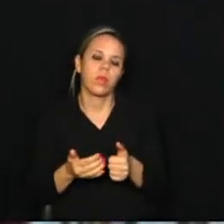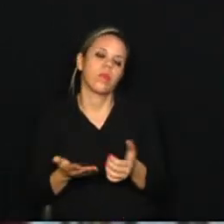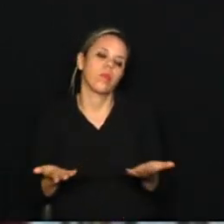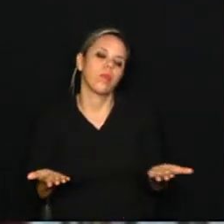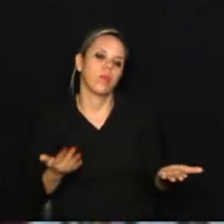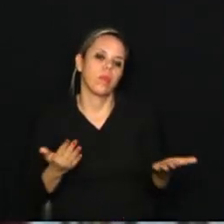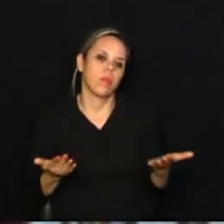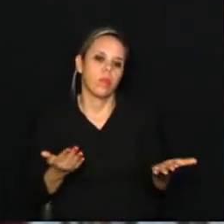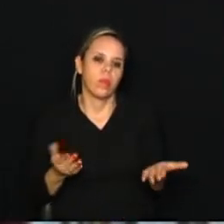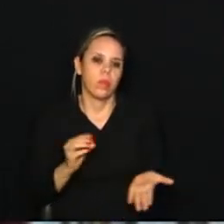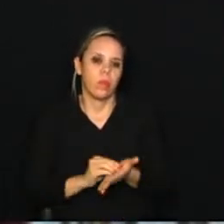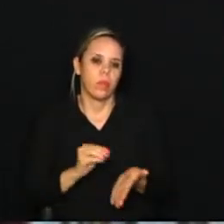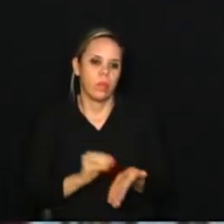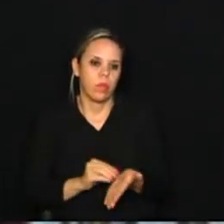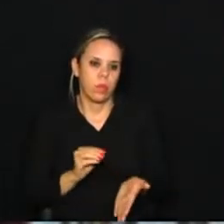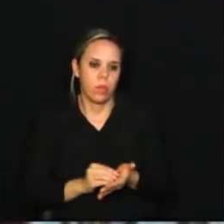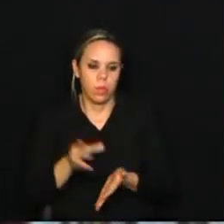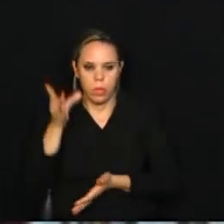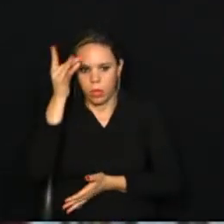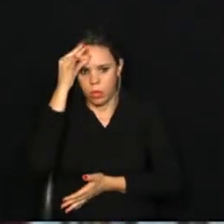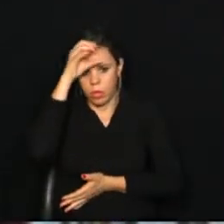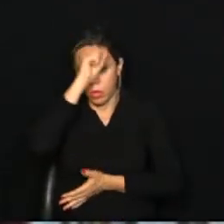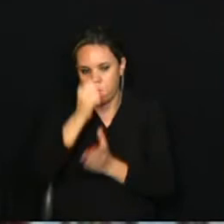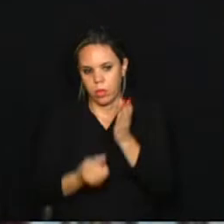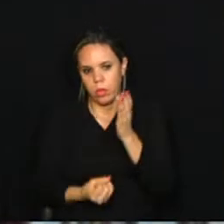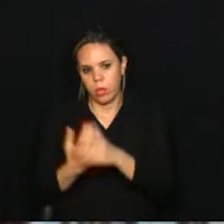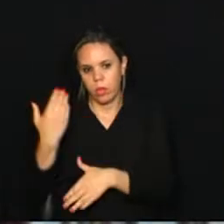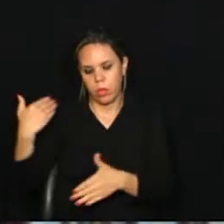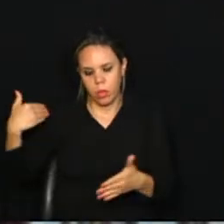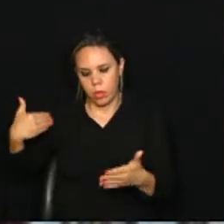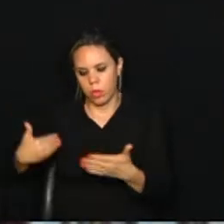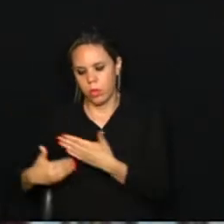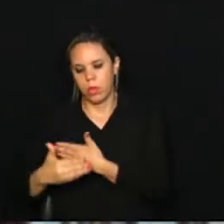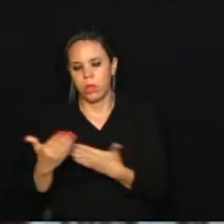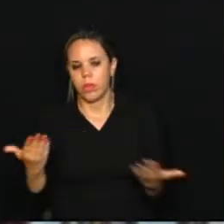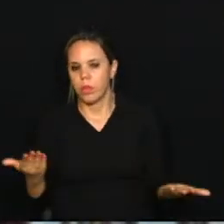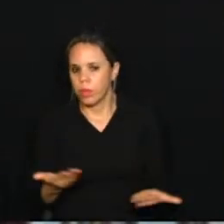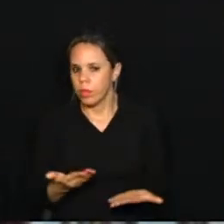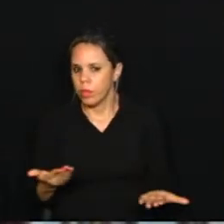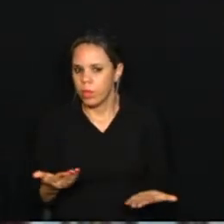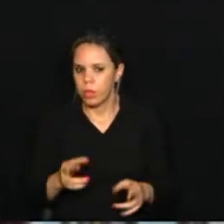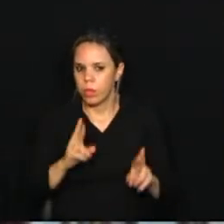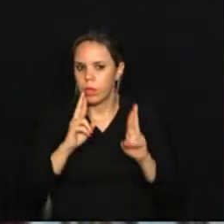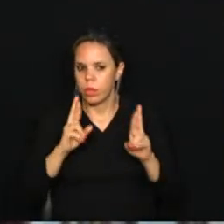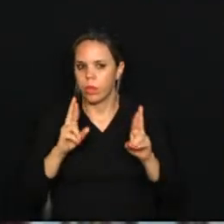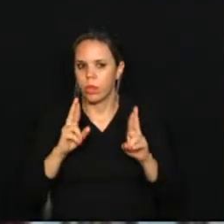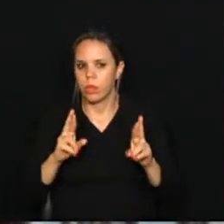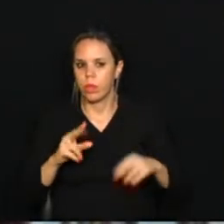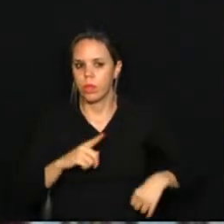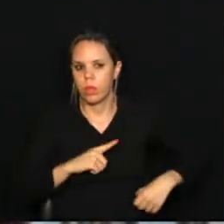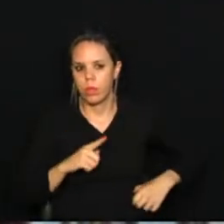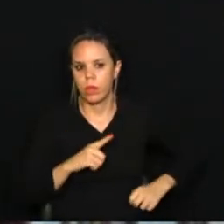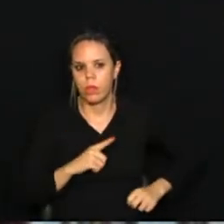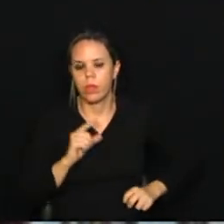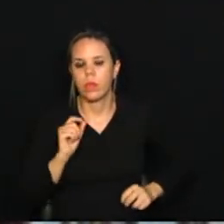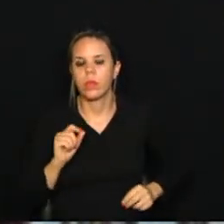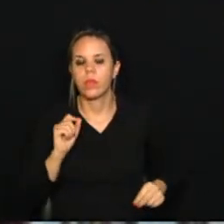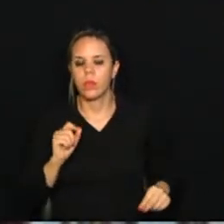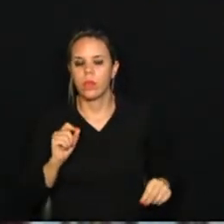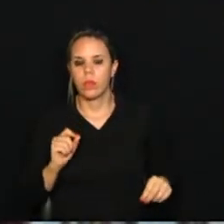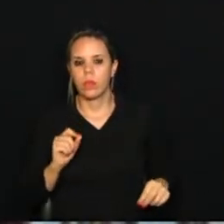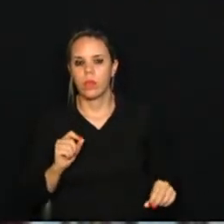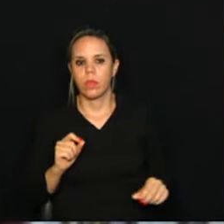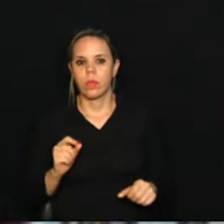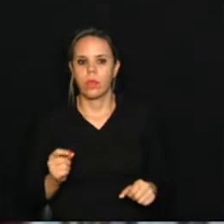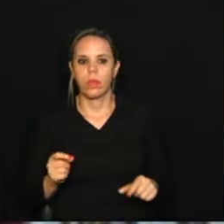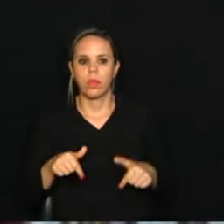a defasagem ocorrida, né? A esperança que temos é que, tomadas